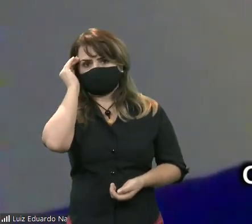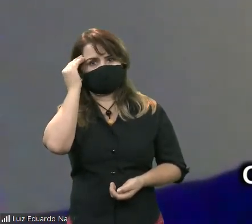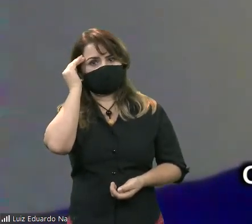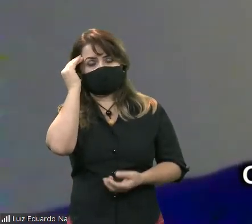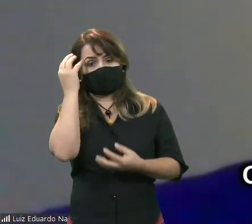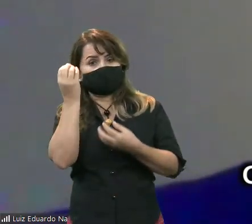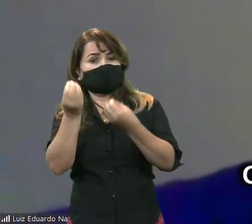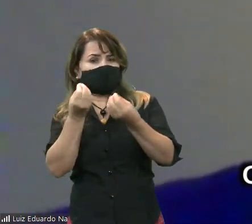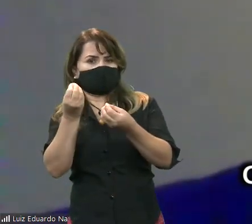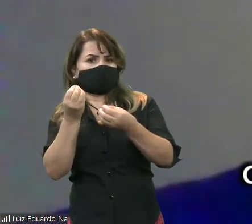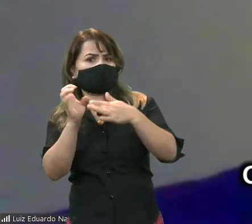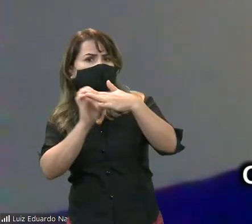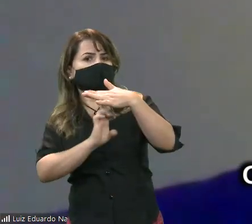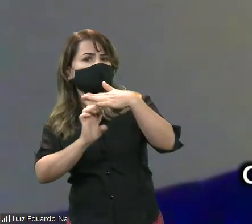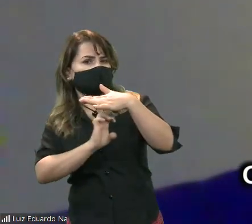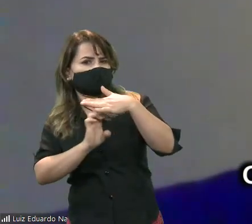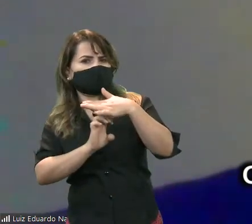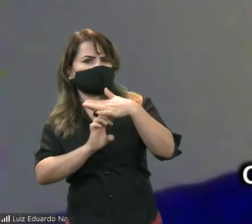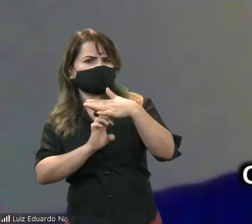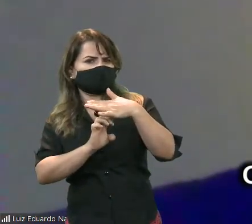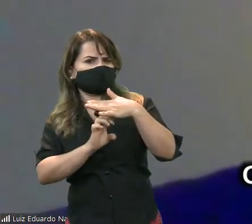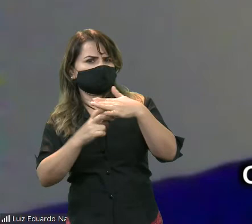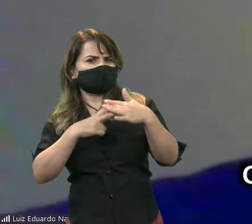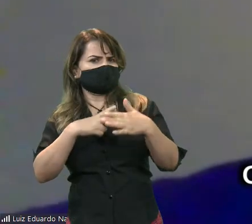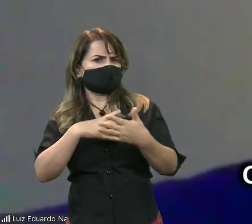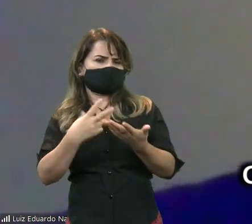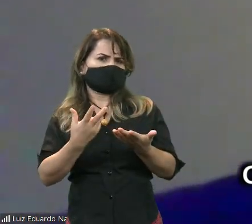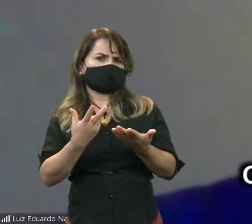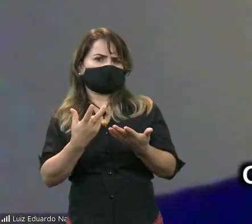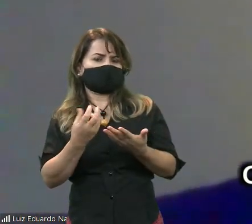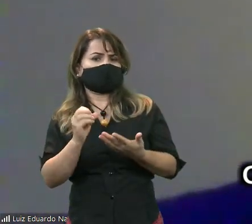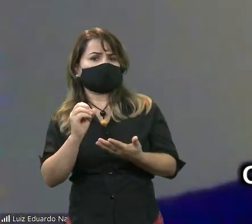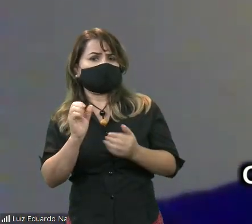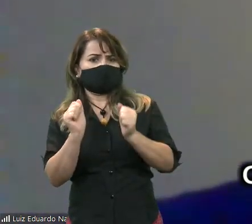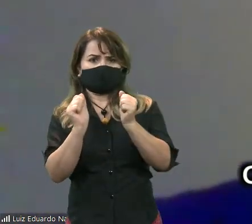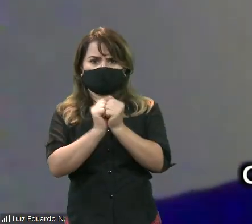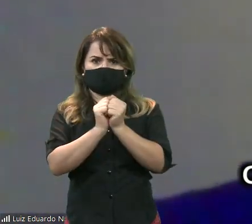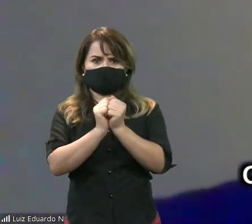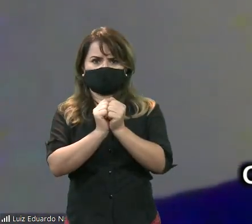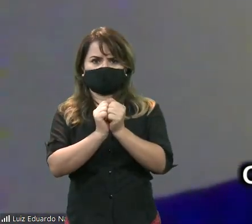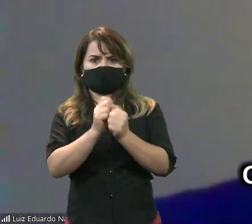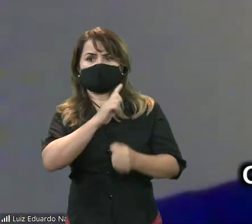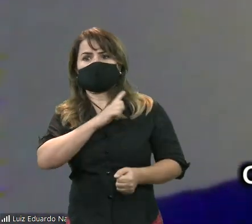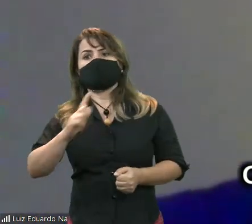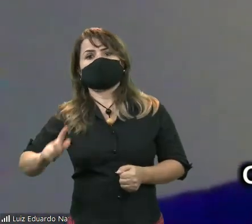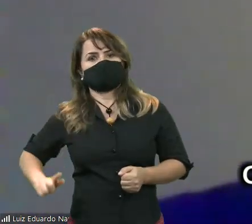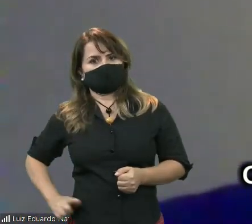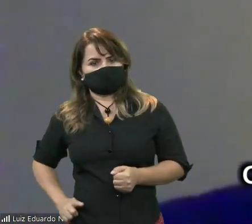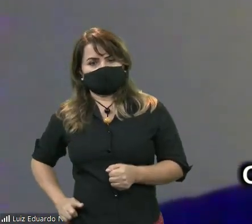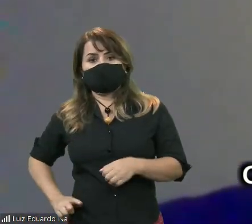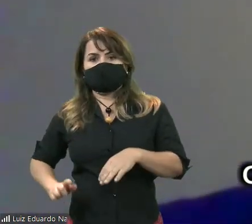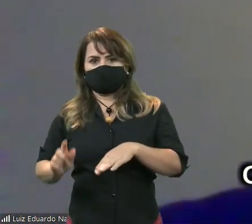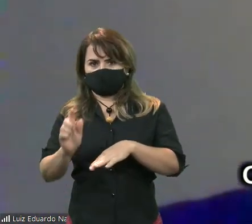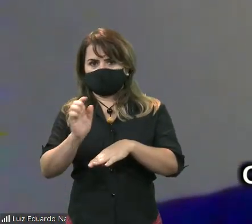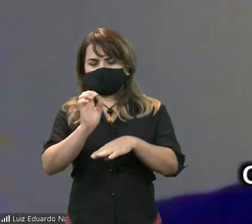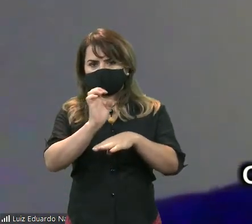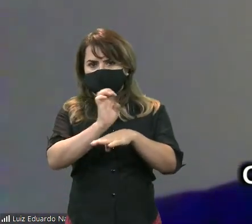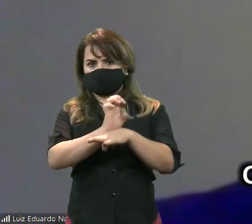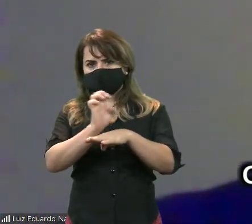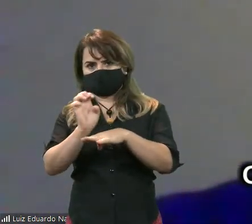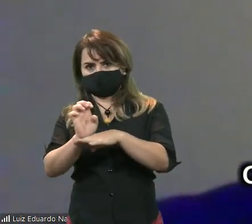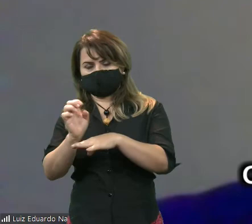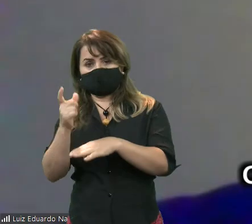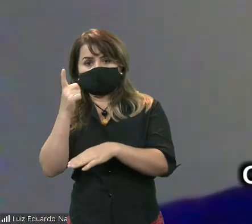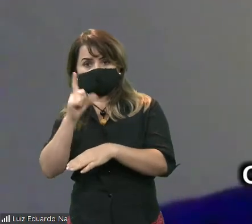Essa é uma empresa de lobby, né? Que, junto ao governo do estado, consegue recursos. Eu já